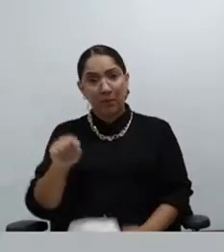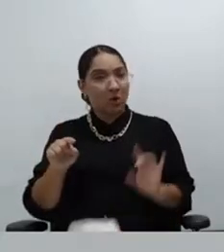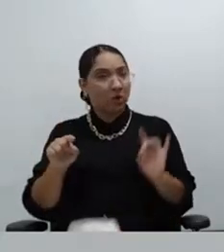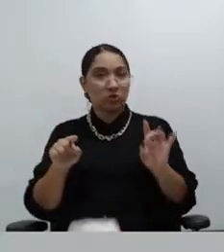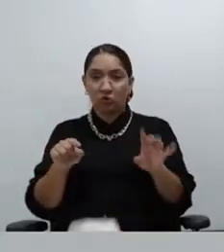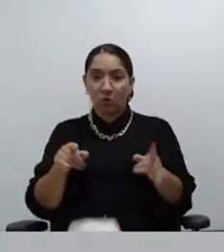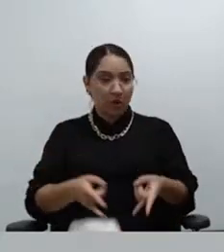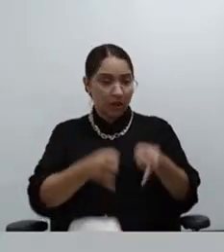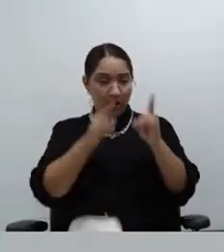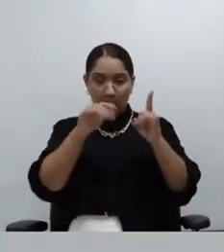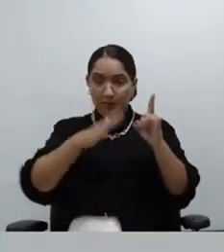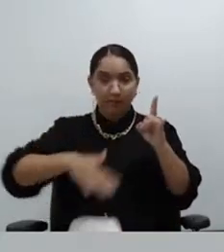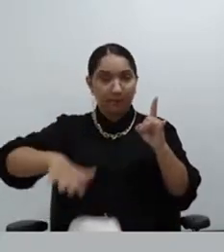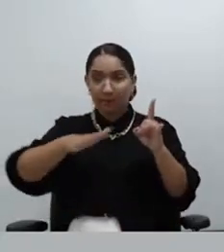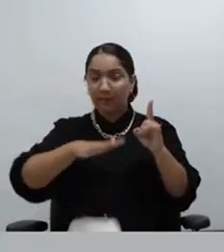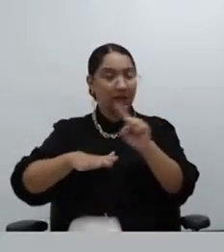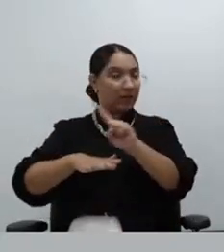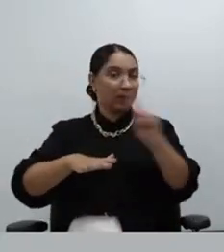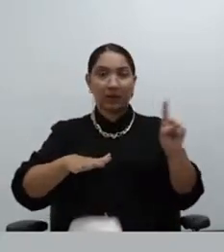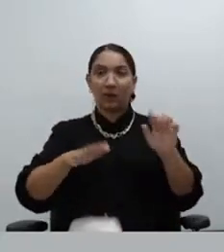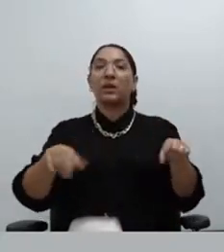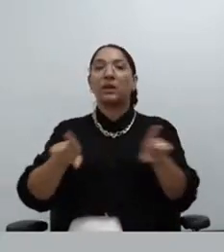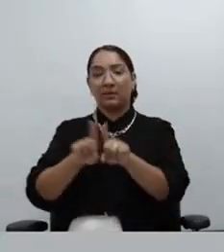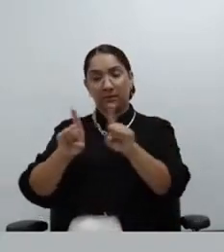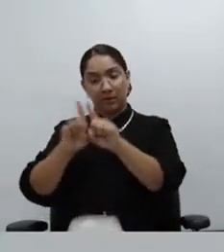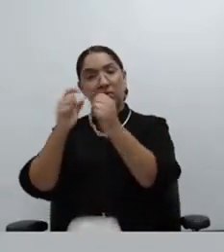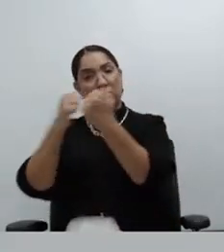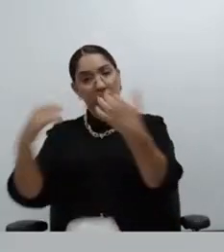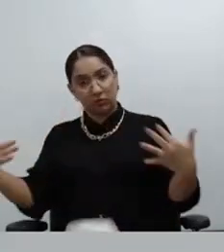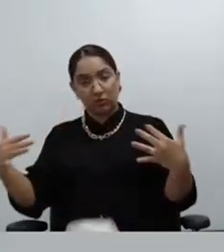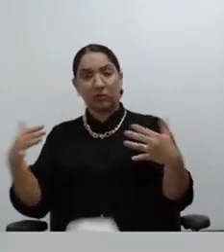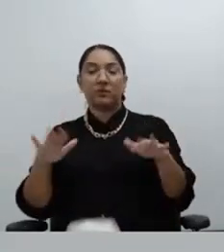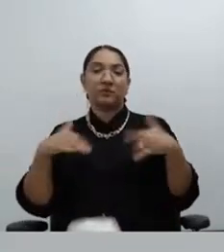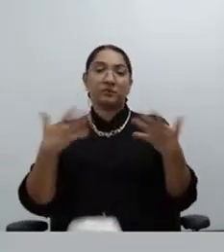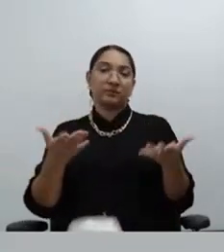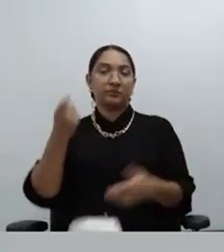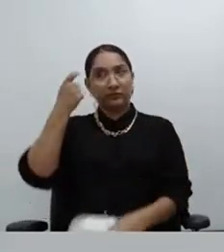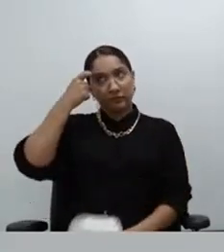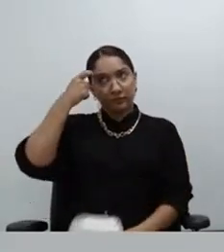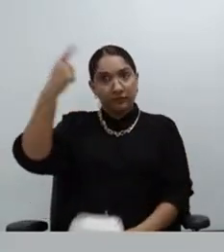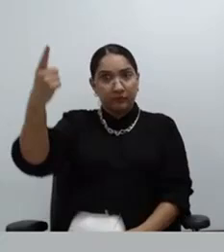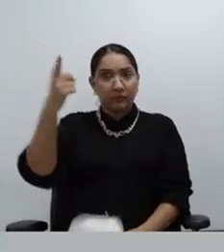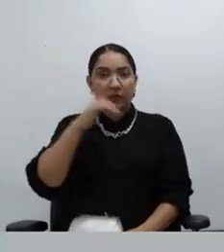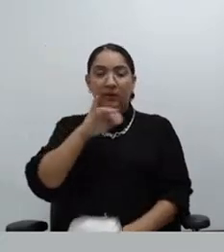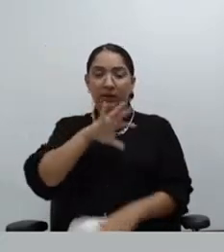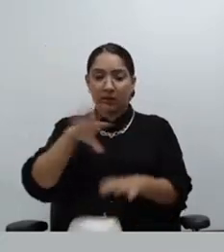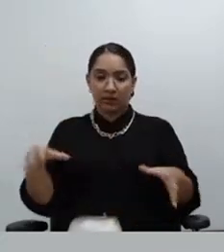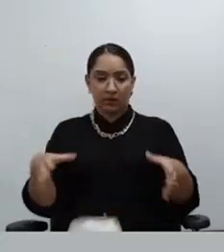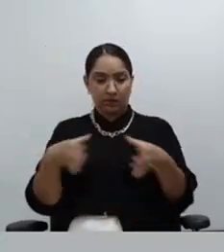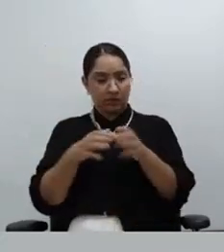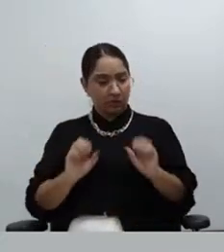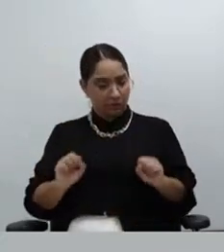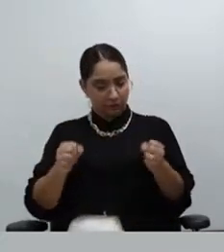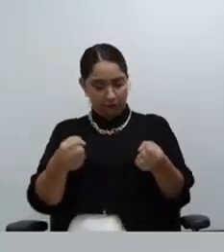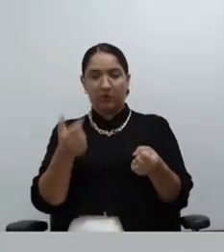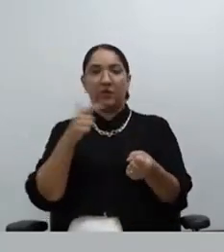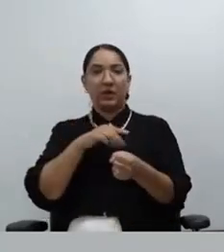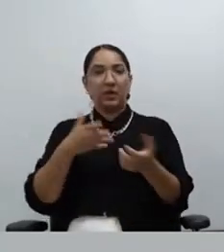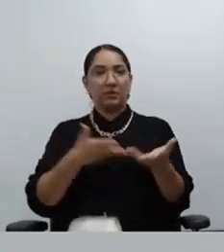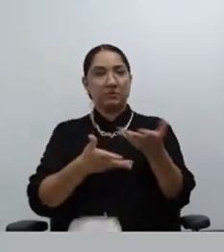aqui no mezanino, mas também no auditório. A intenção de uma congregação de esforços para que seja feita